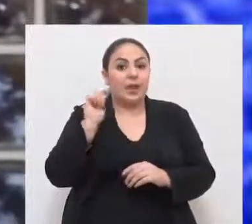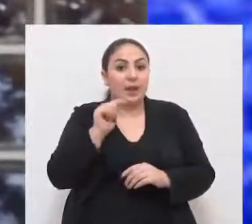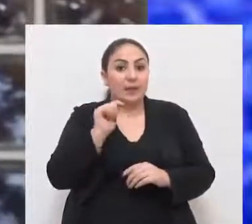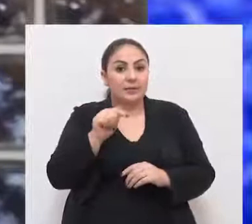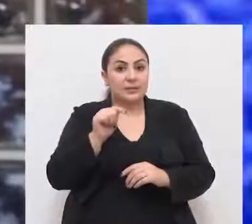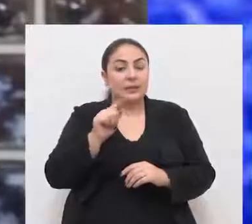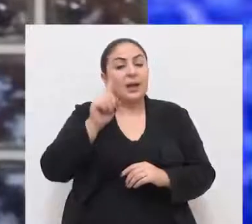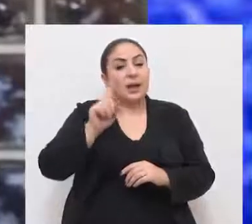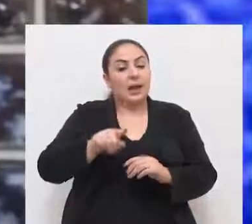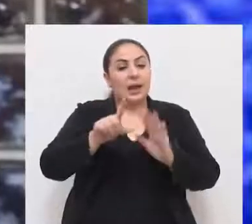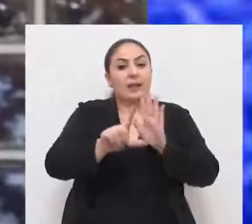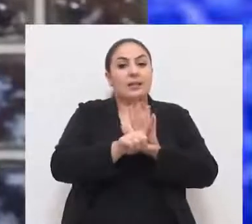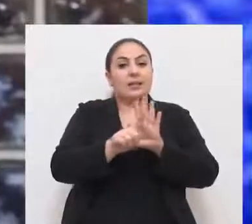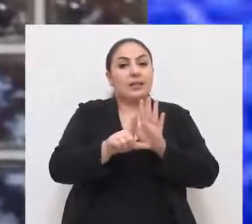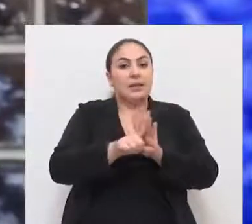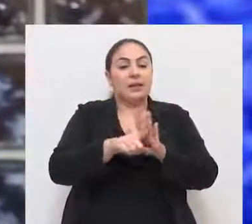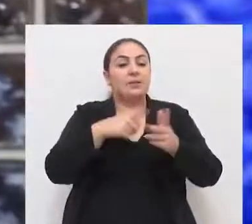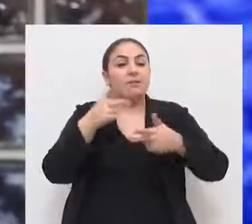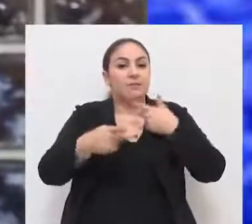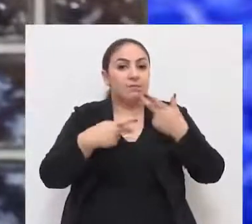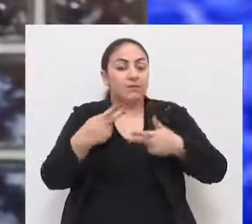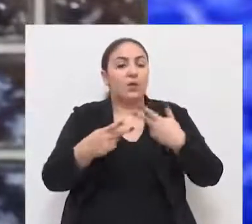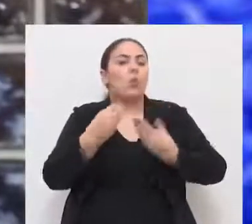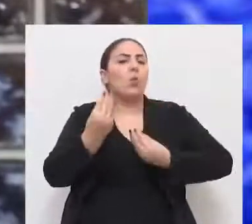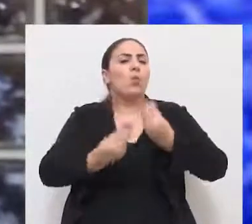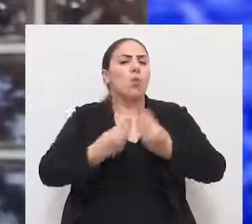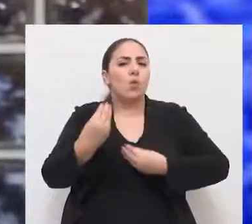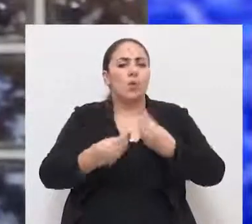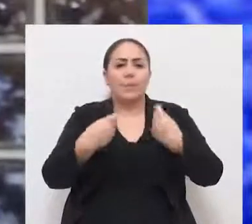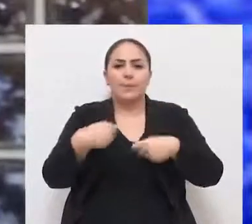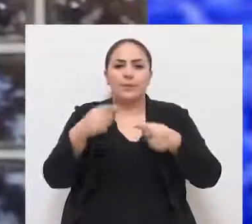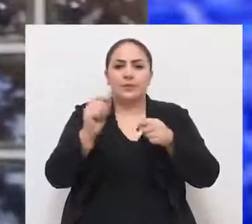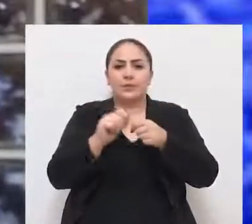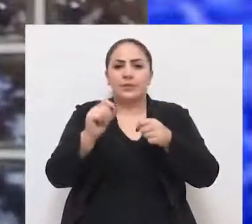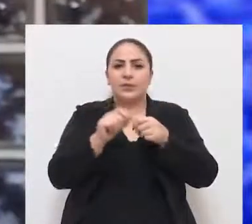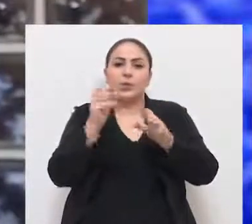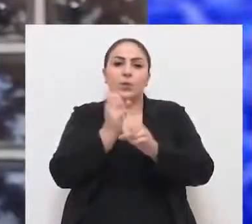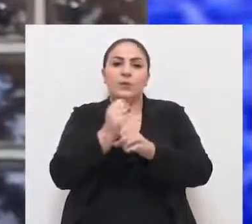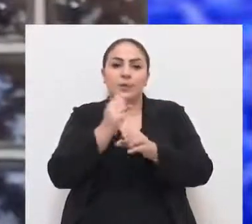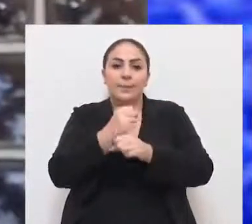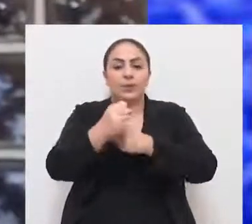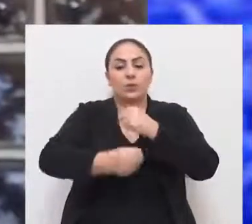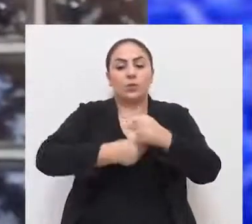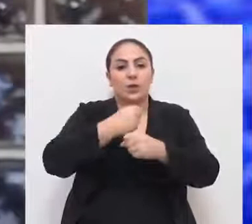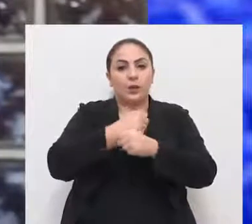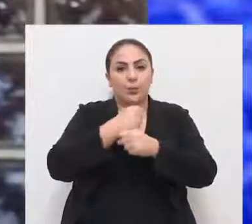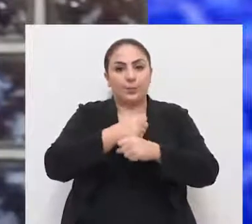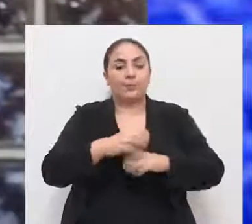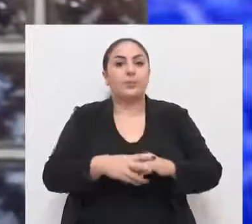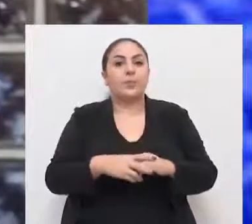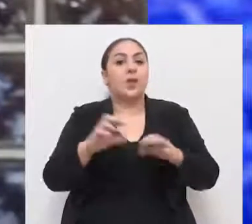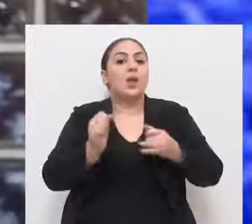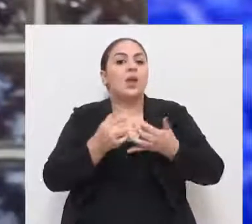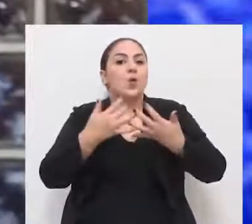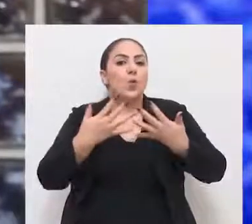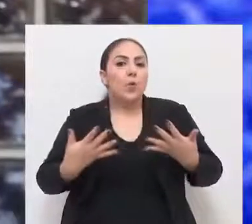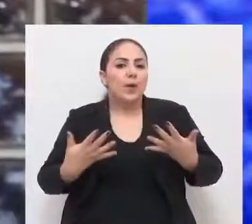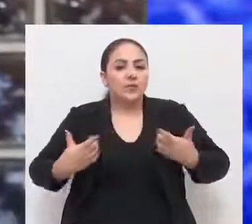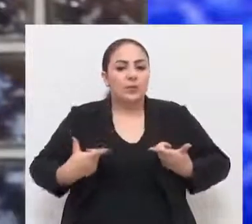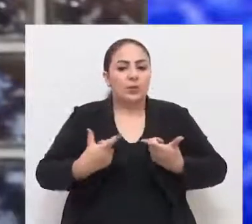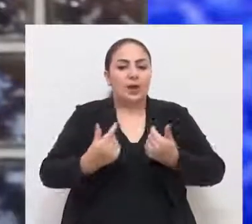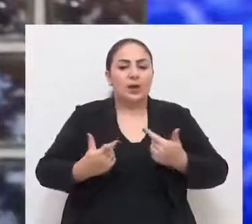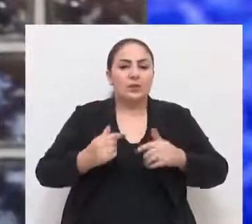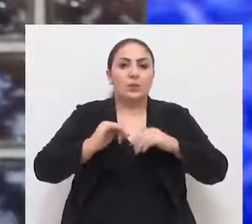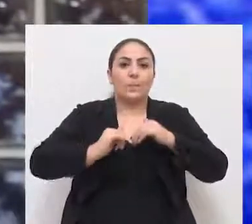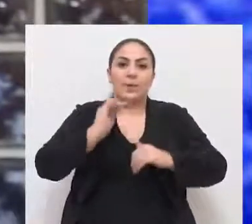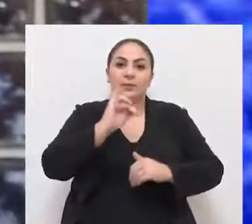Essa é a lei que determina como deve ser feito o orçamento anual e quais são os gastos